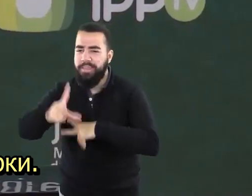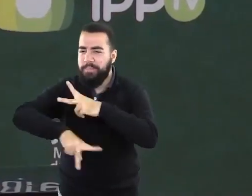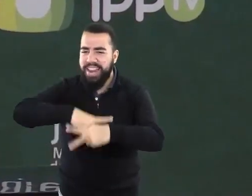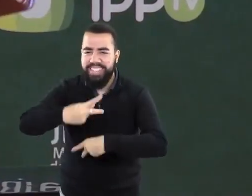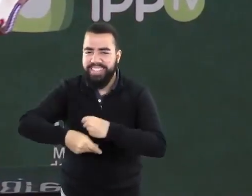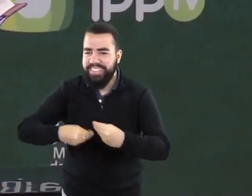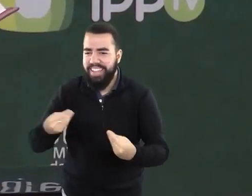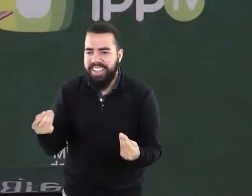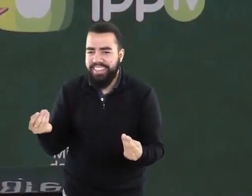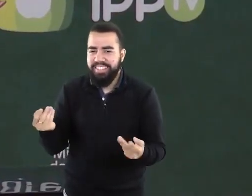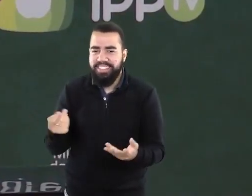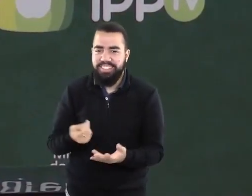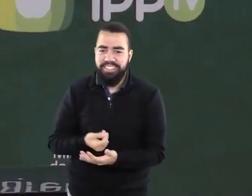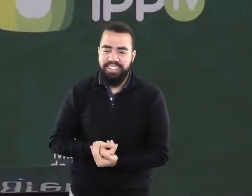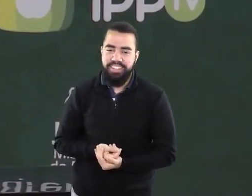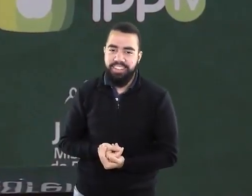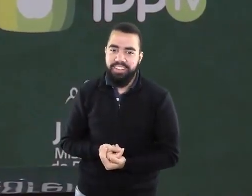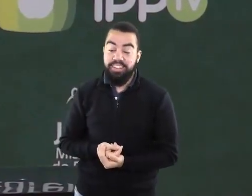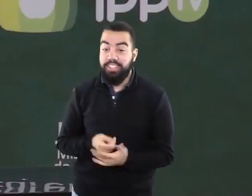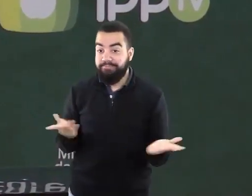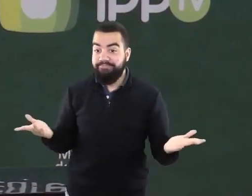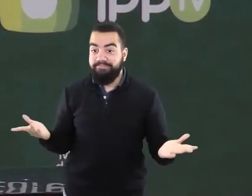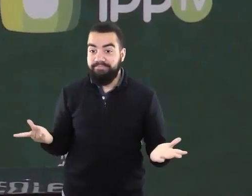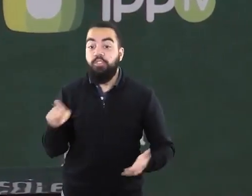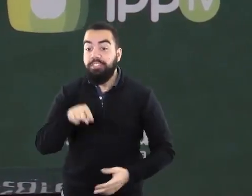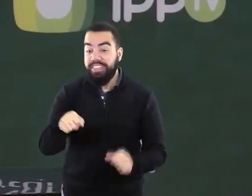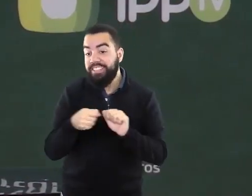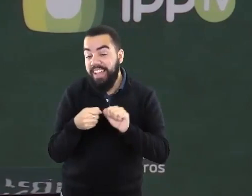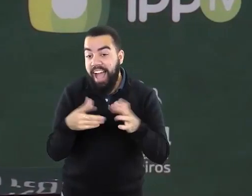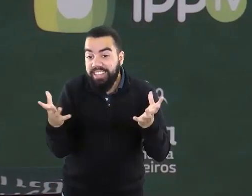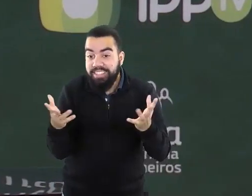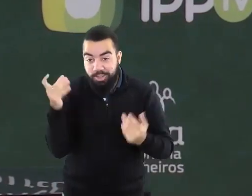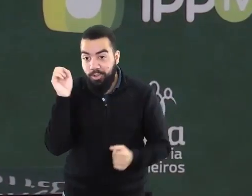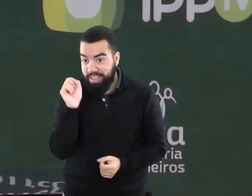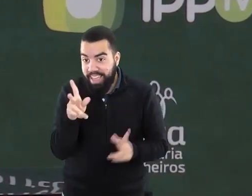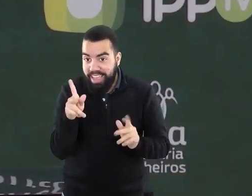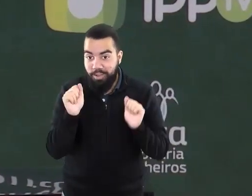presentes. Eu sei que vocês todos fazem essas coisas.